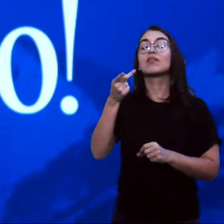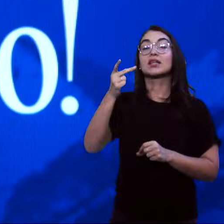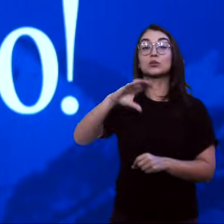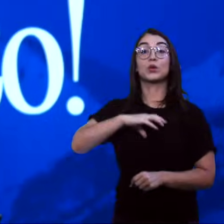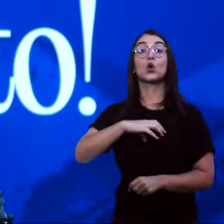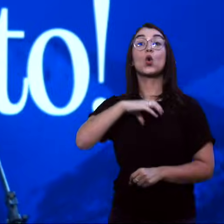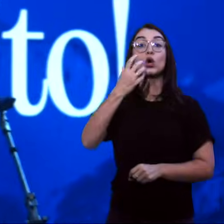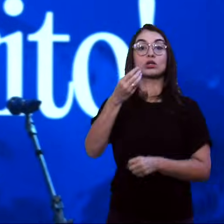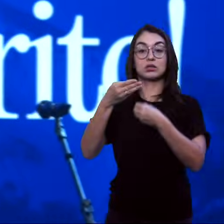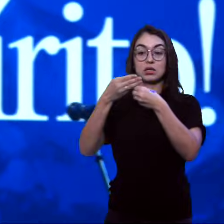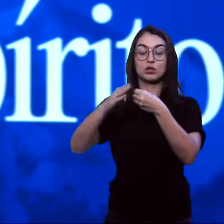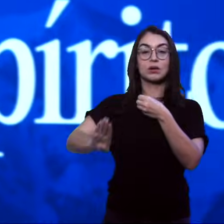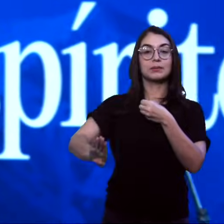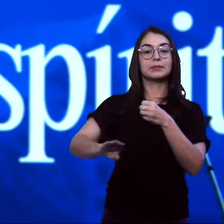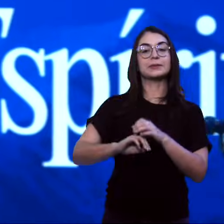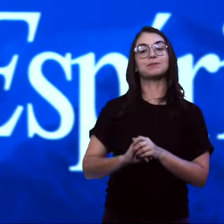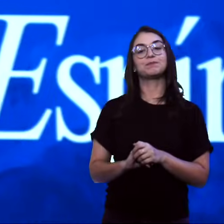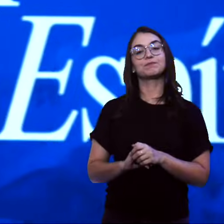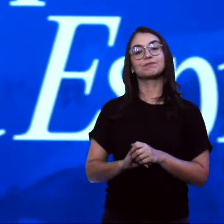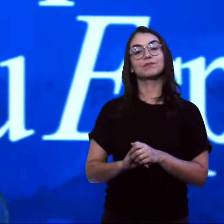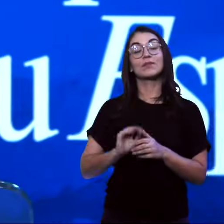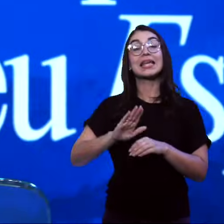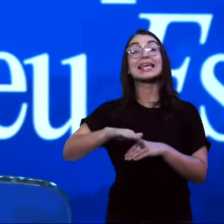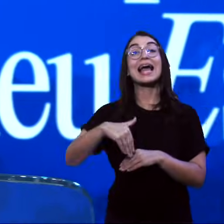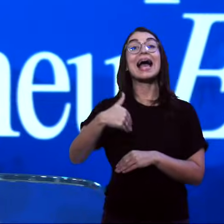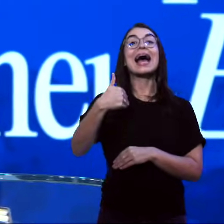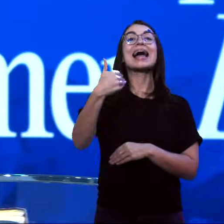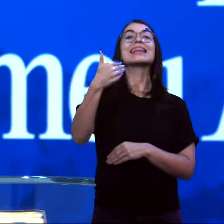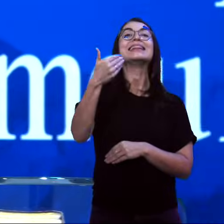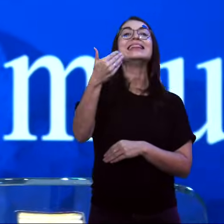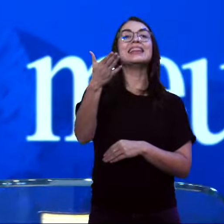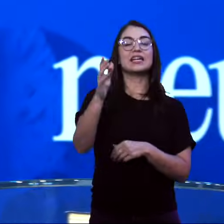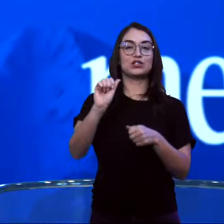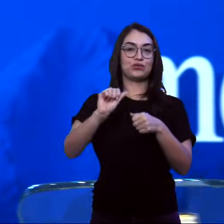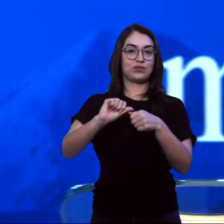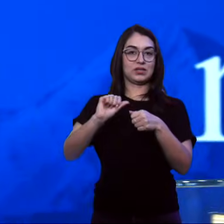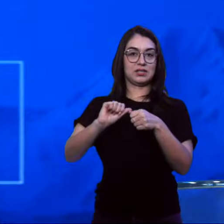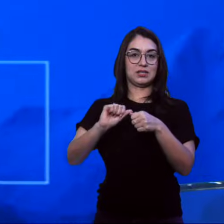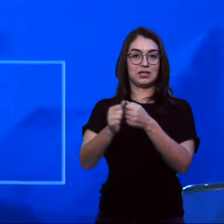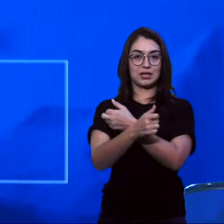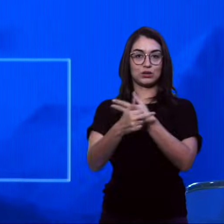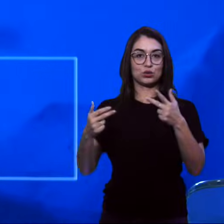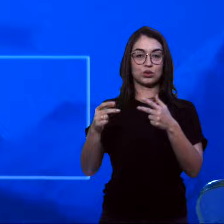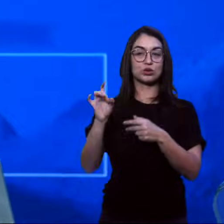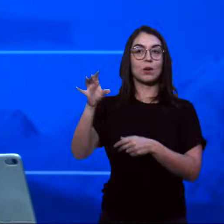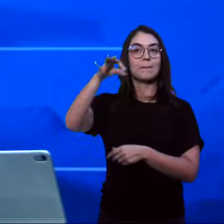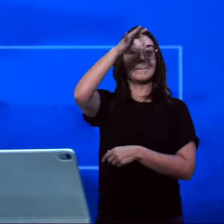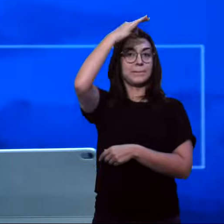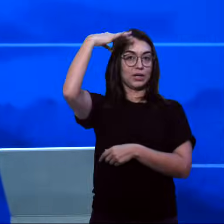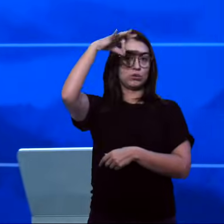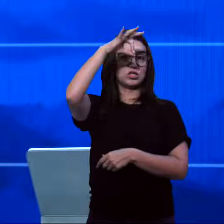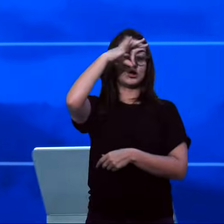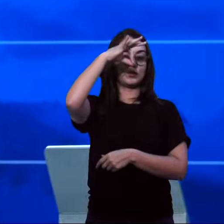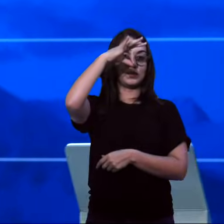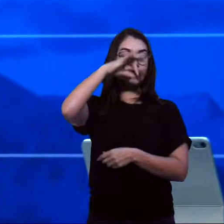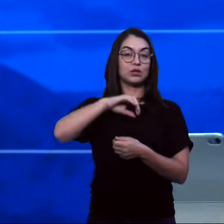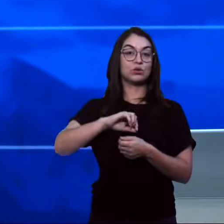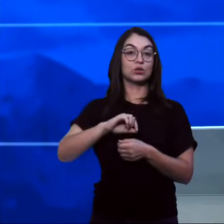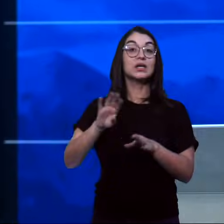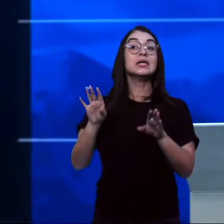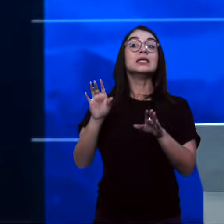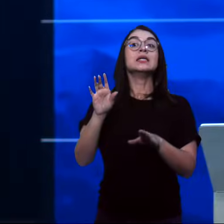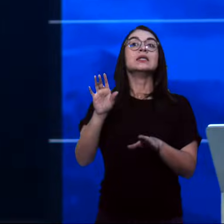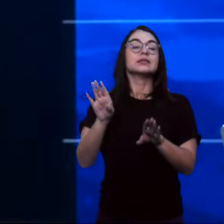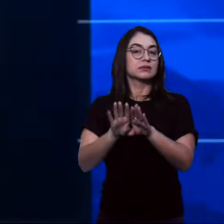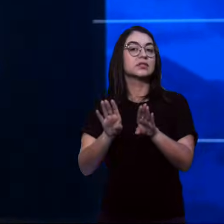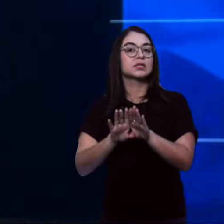as coisas pelo Espírito, tinham montanhas diante de Zorobabel. As montanhas eram os inimigos